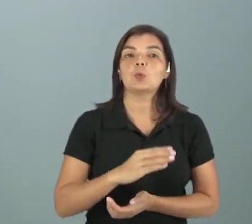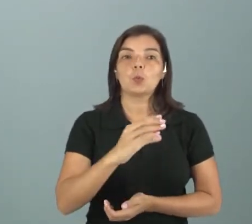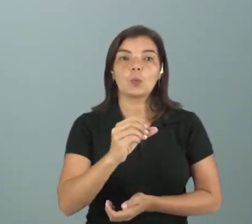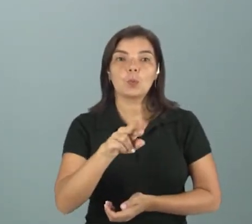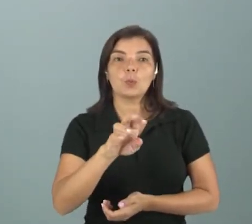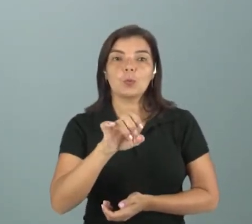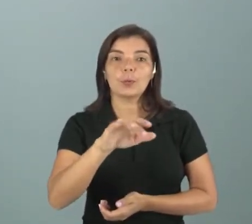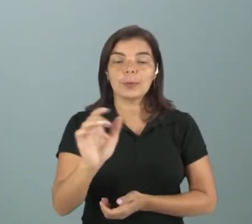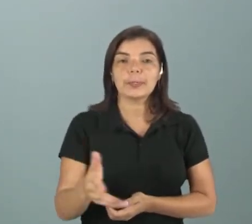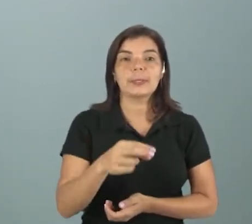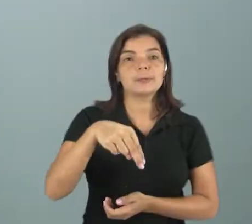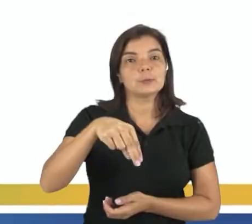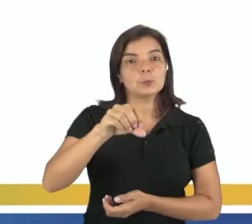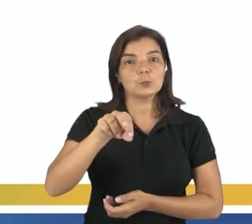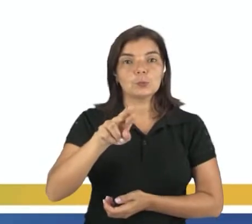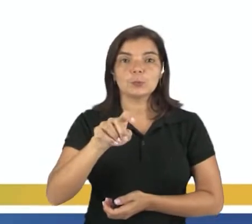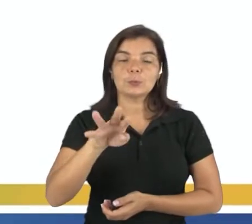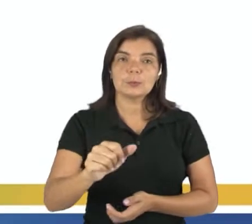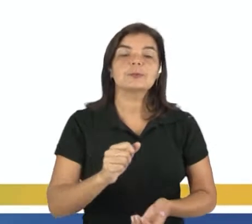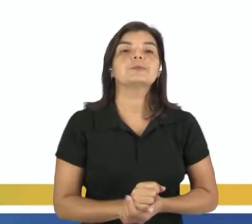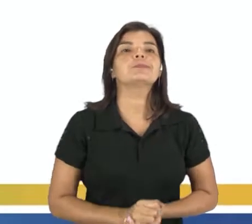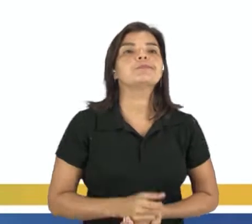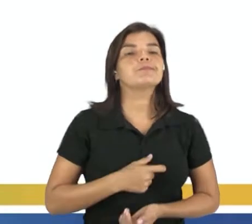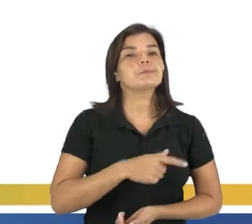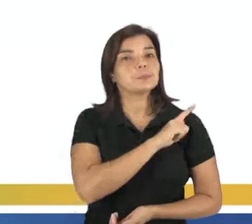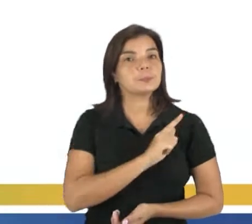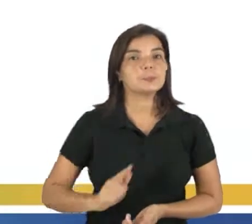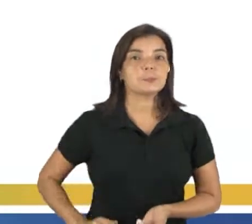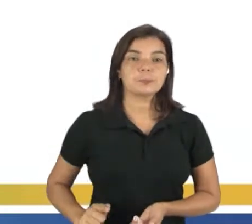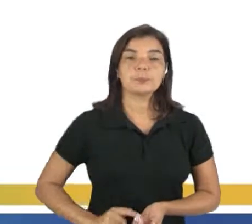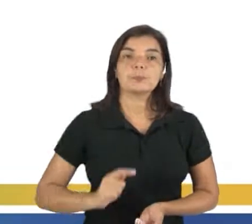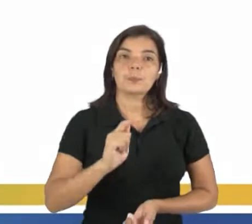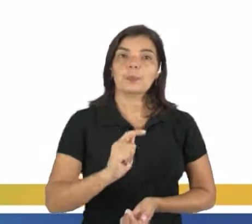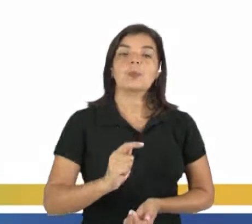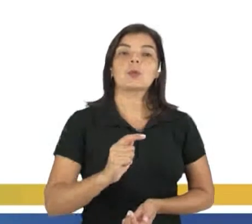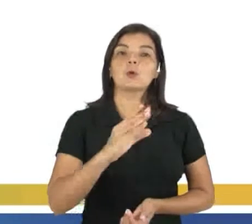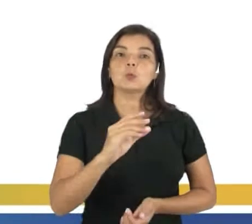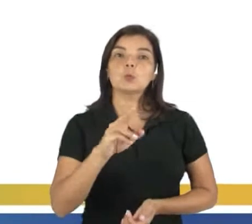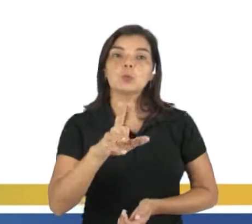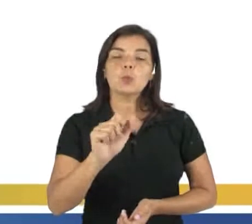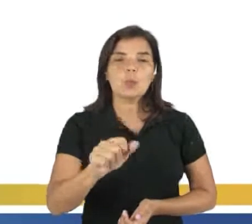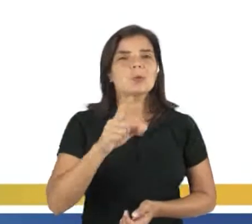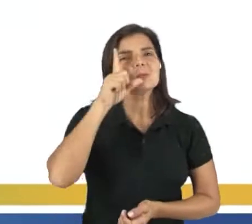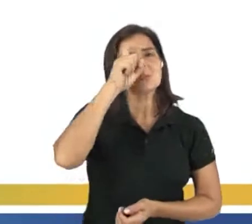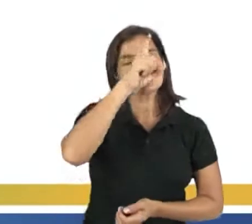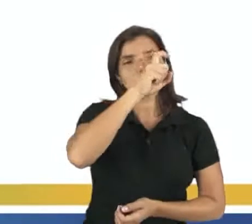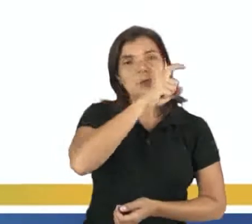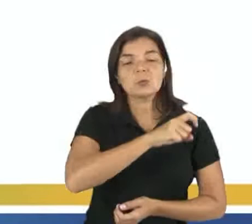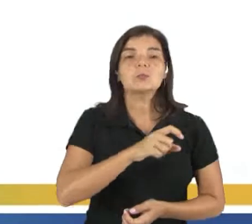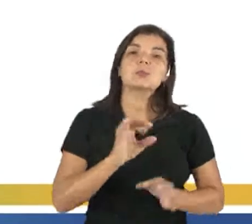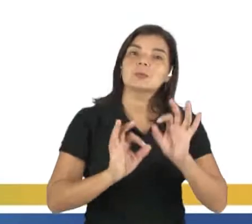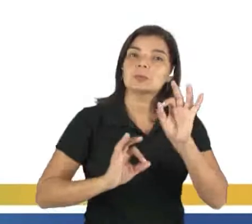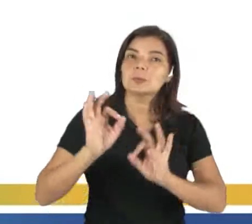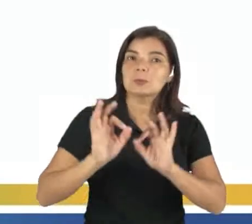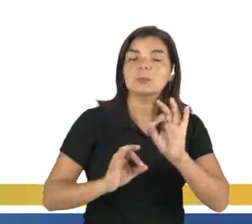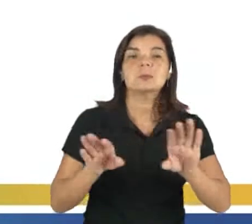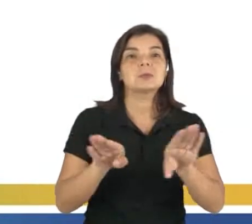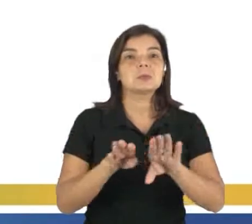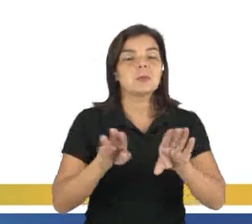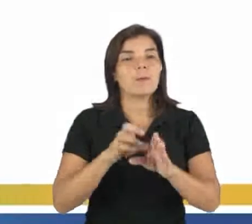muitos de nós já ouvimos falar dela. Então, o governo cubano começou a passar por dificuldades estruturais, o